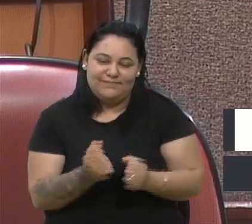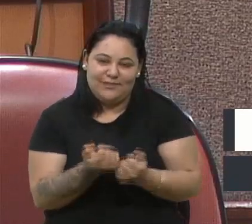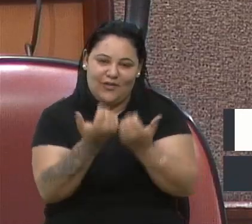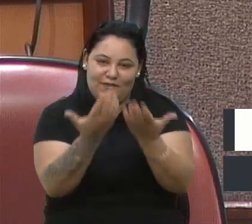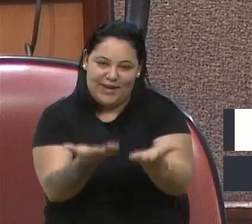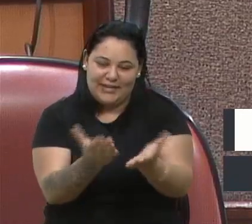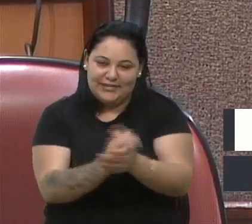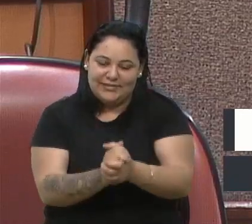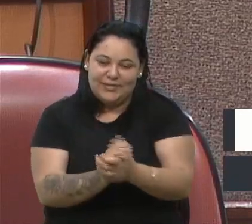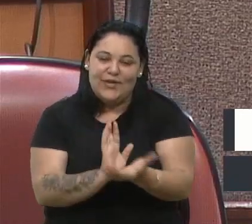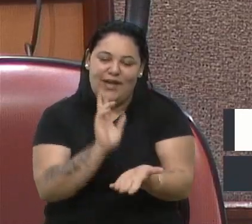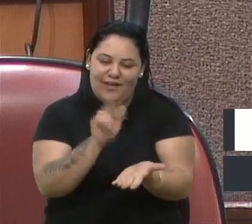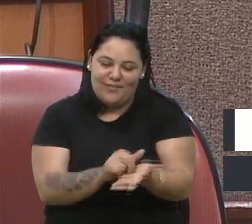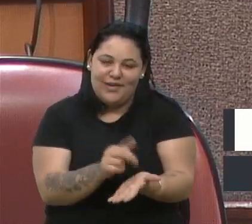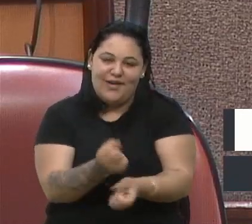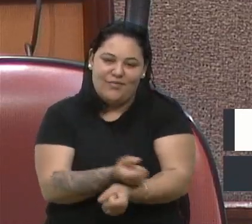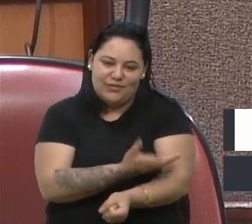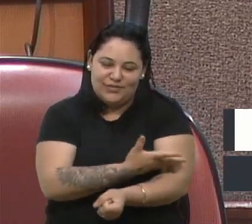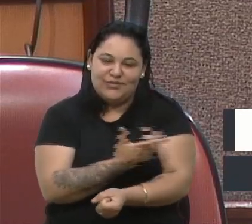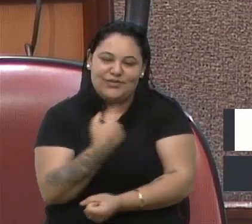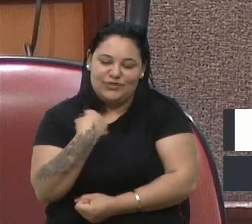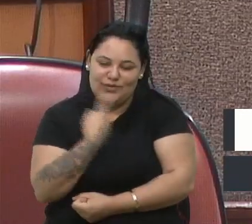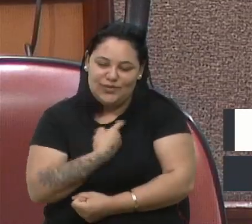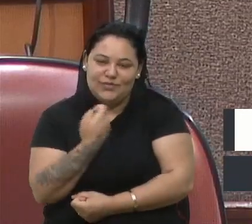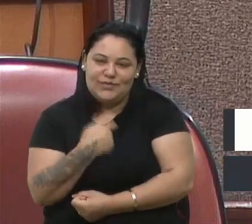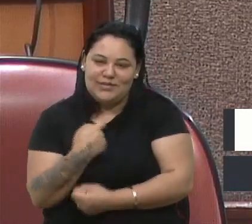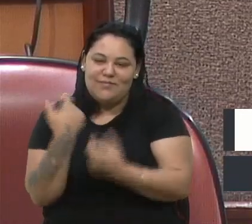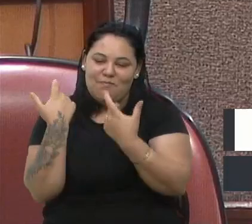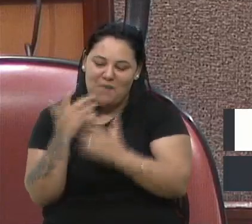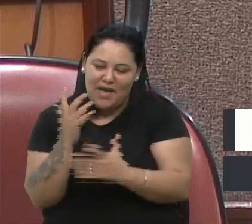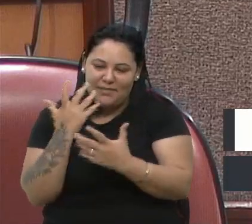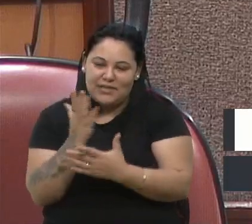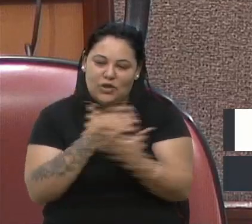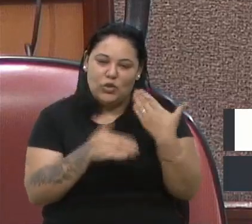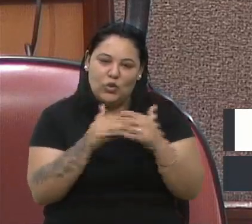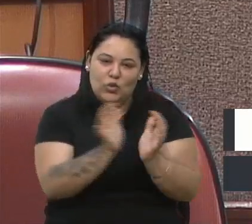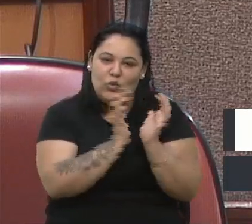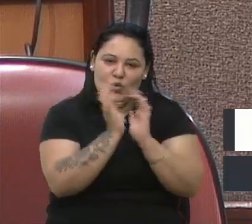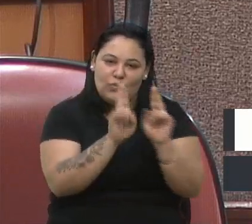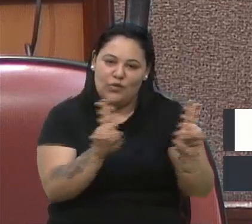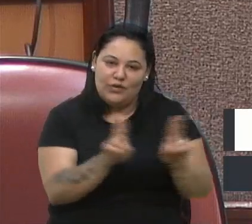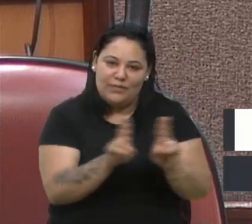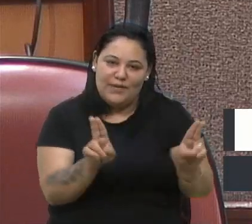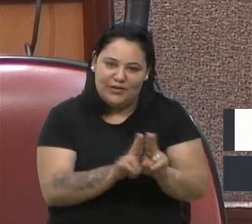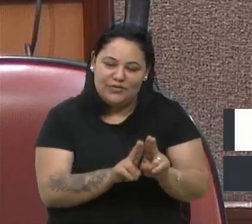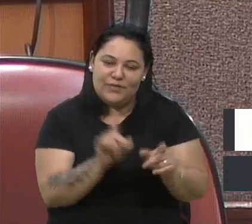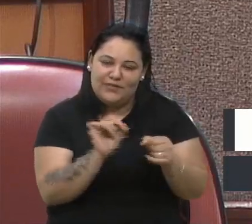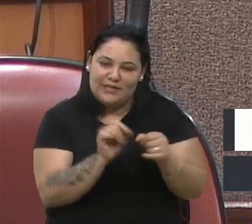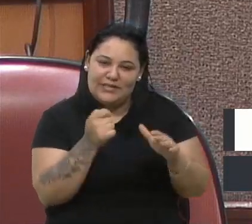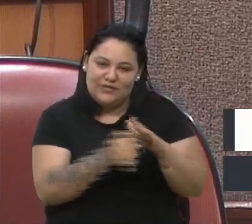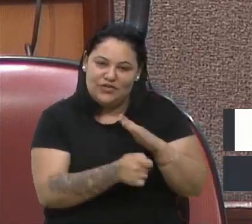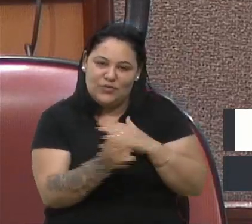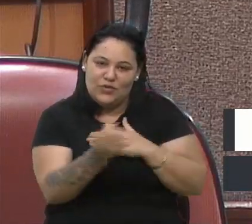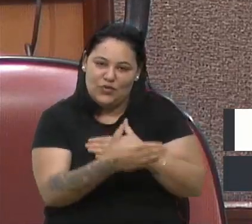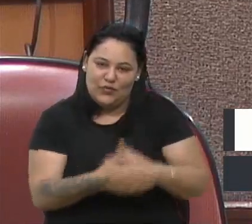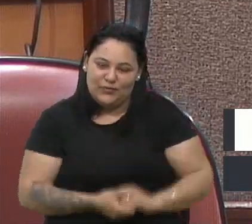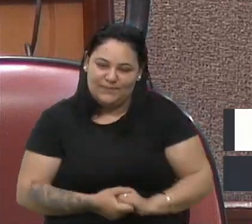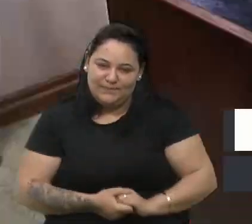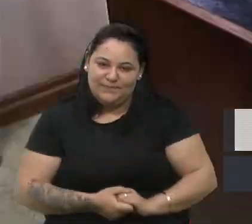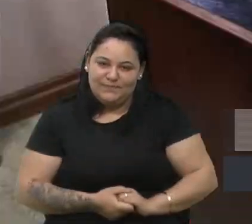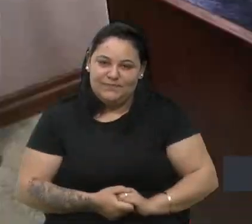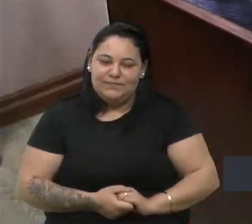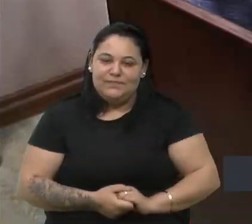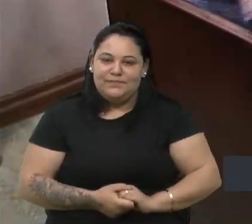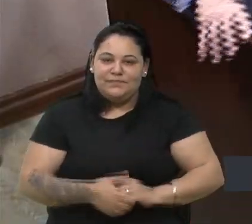realmente emocionante e a gente tem que parabenizar a direção da Unimed por esse investimento. Obrigado. Obrigado pela